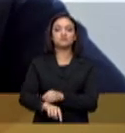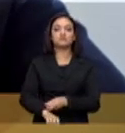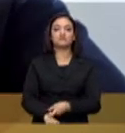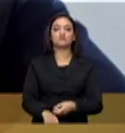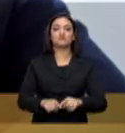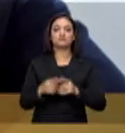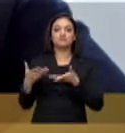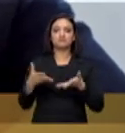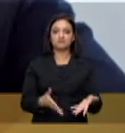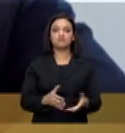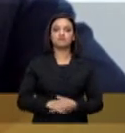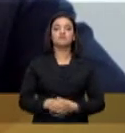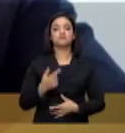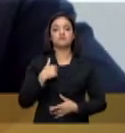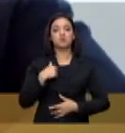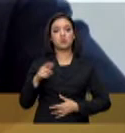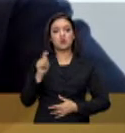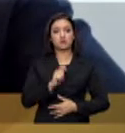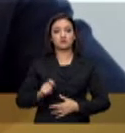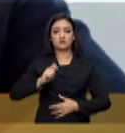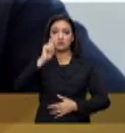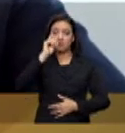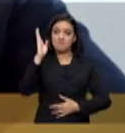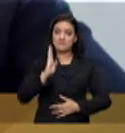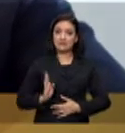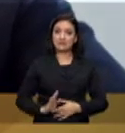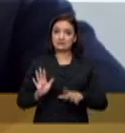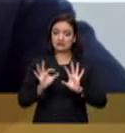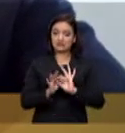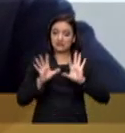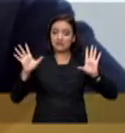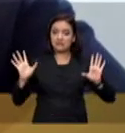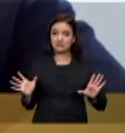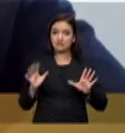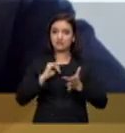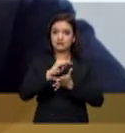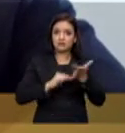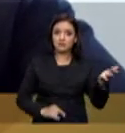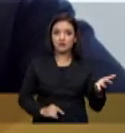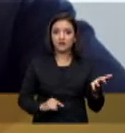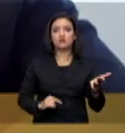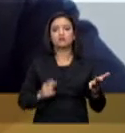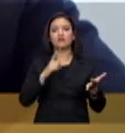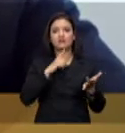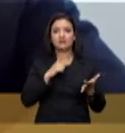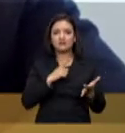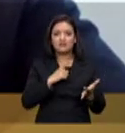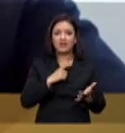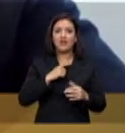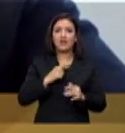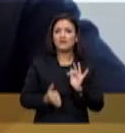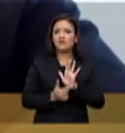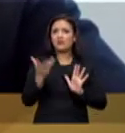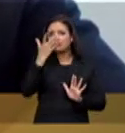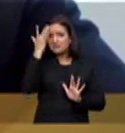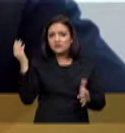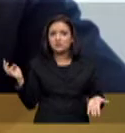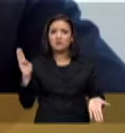Associação Brasileira de Licenciamento, que congrega mais de 100 associados em todo o território nacional e trabalha com um mercado